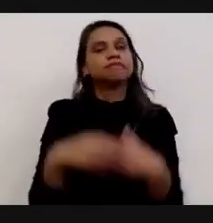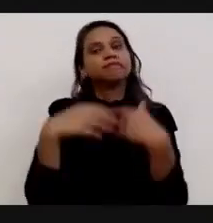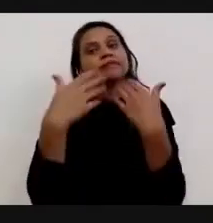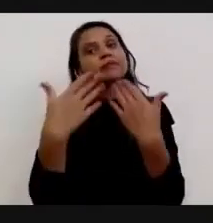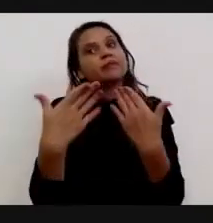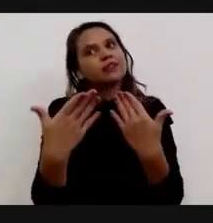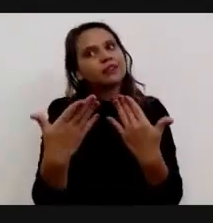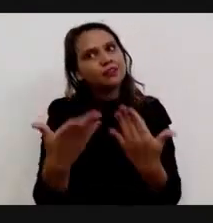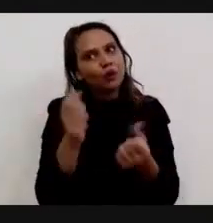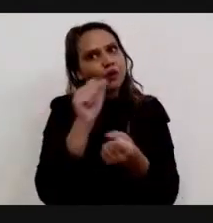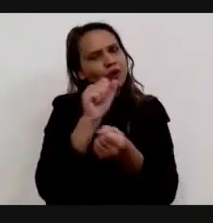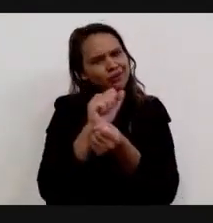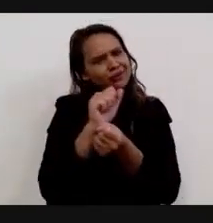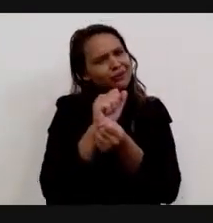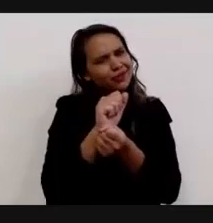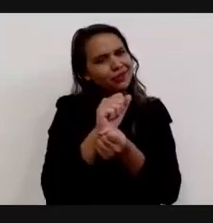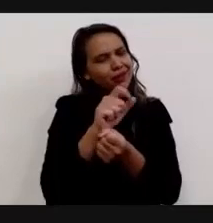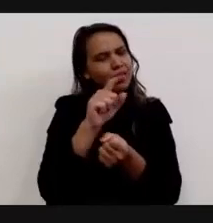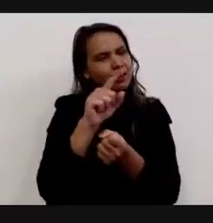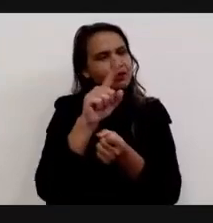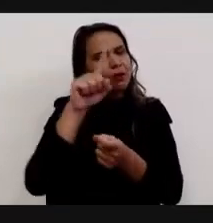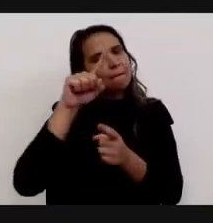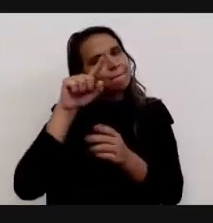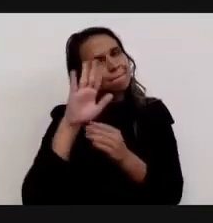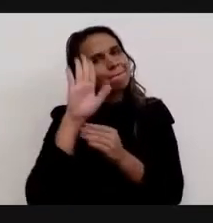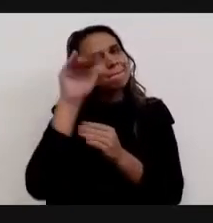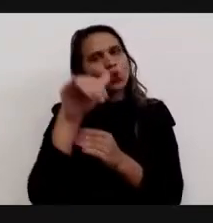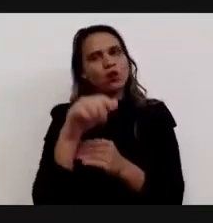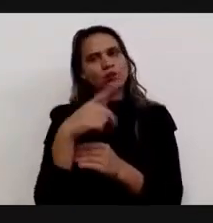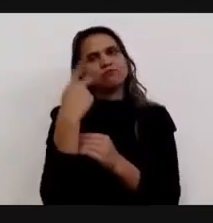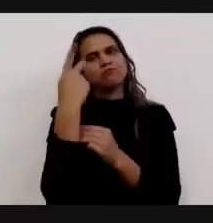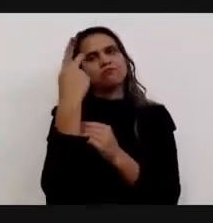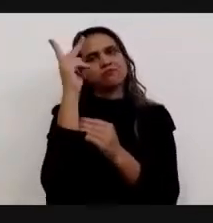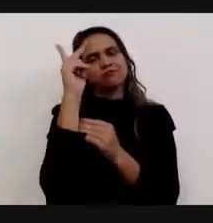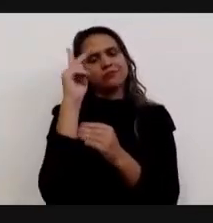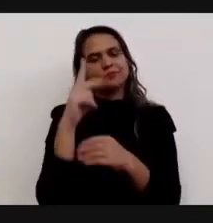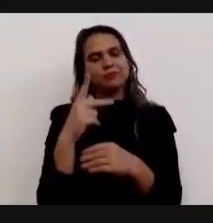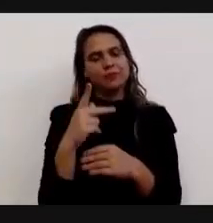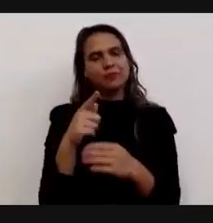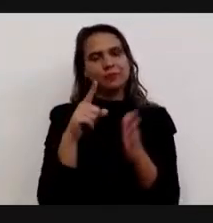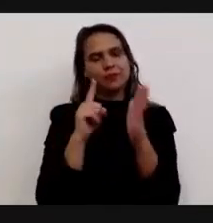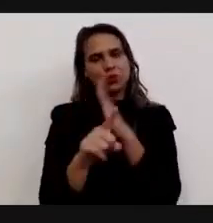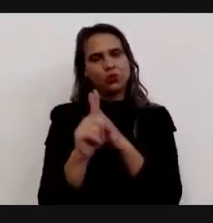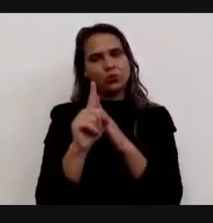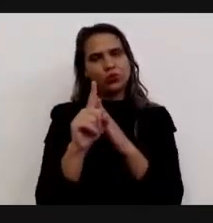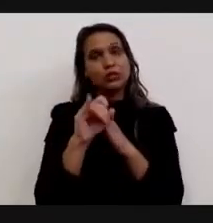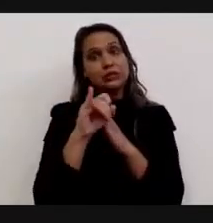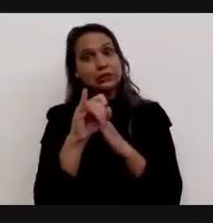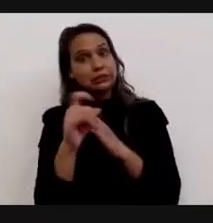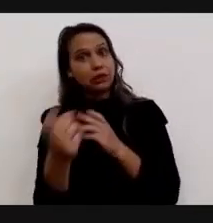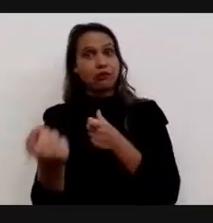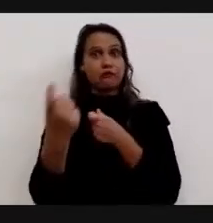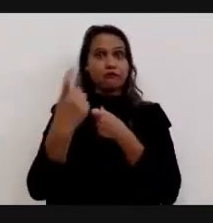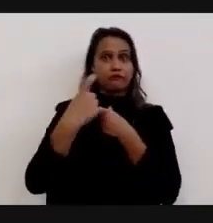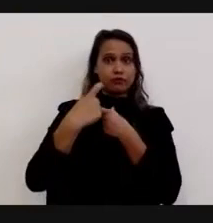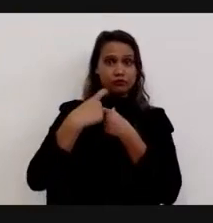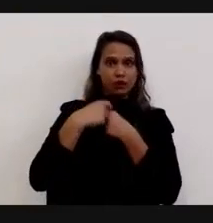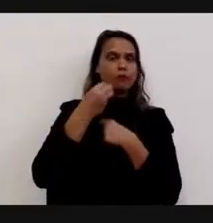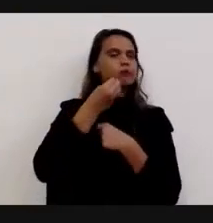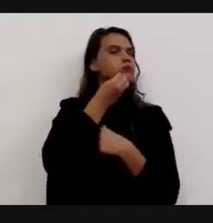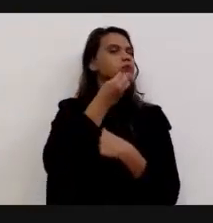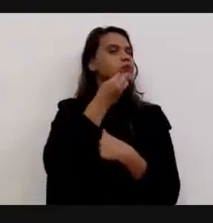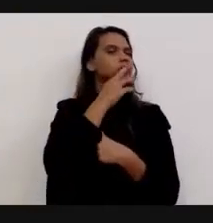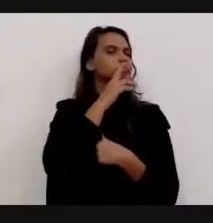Bom, enquanto a gente aguarda a Janete, eu vou, então, pular para a próxima pergunta. E se a Janete retornar, ela tem a